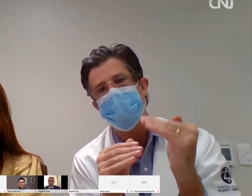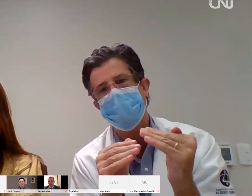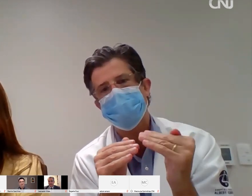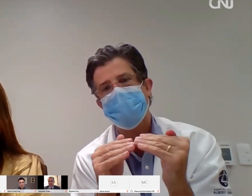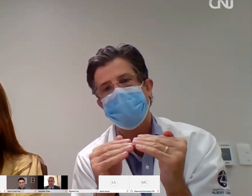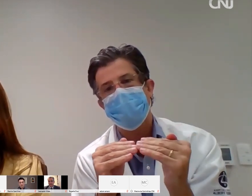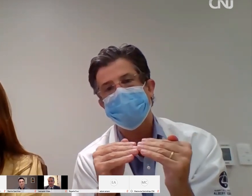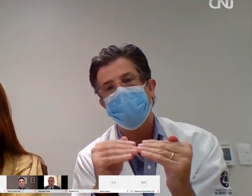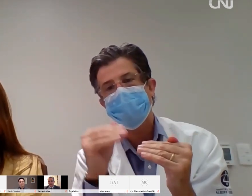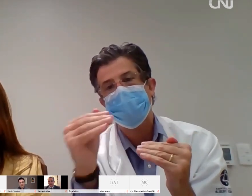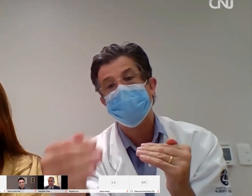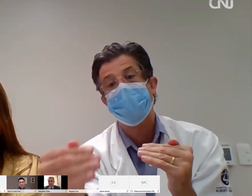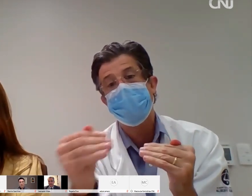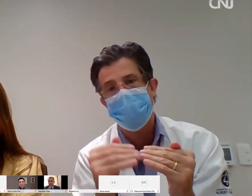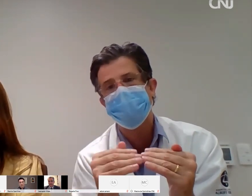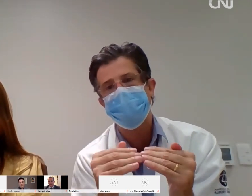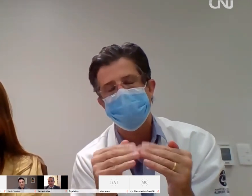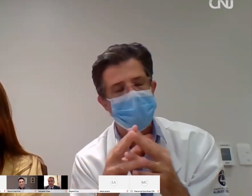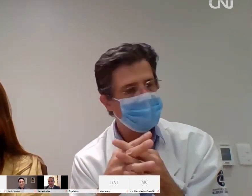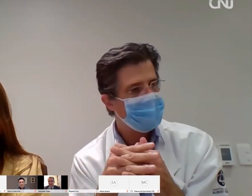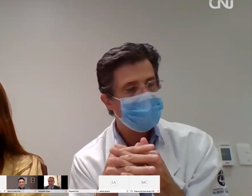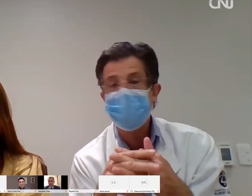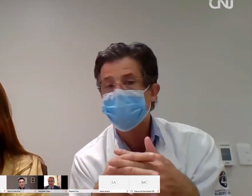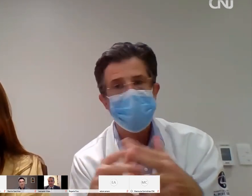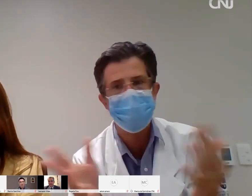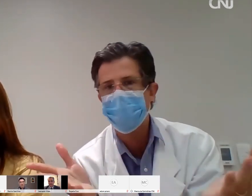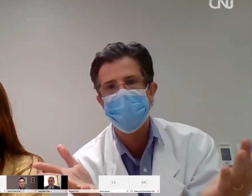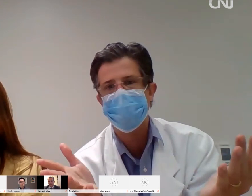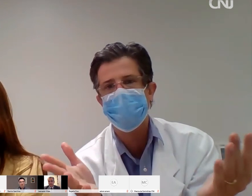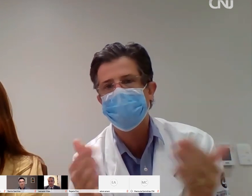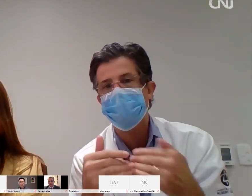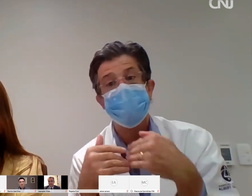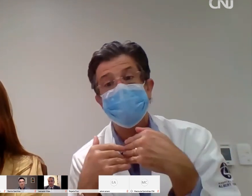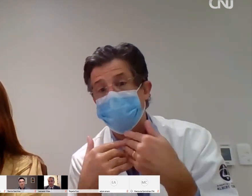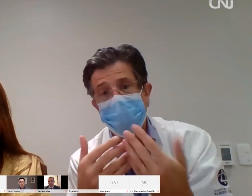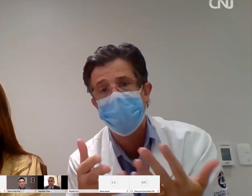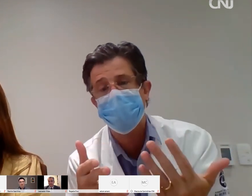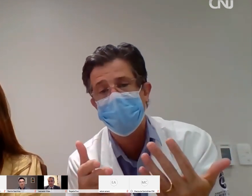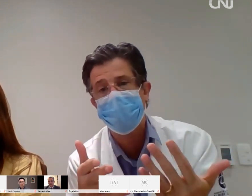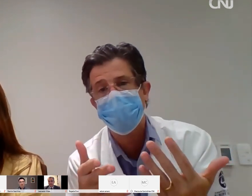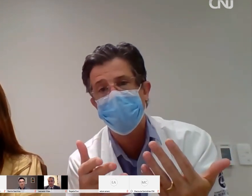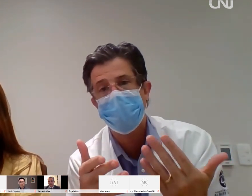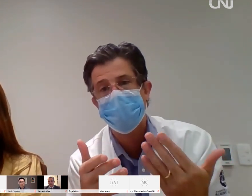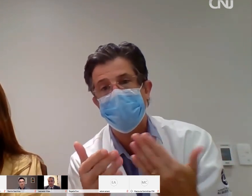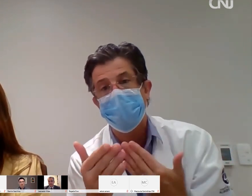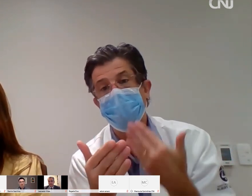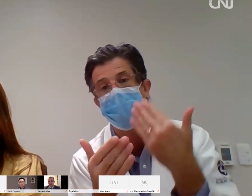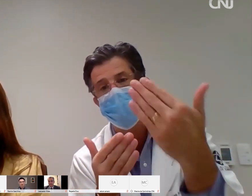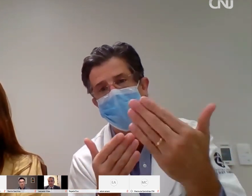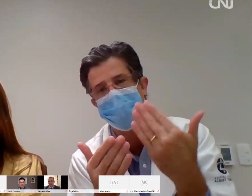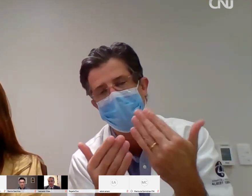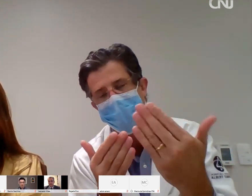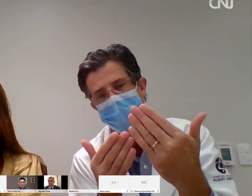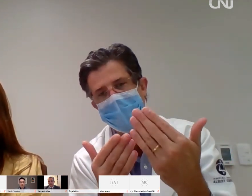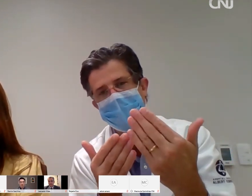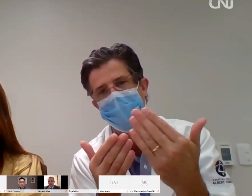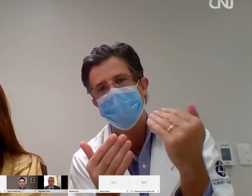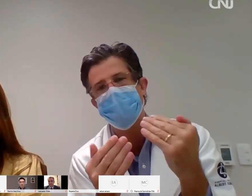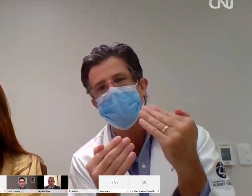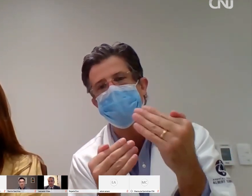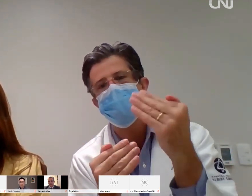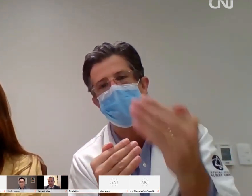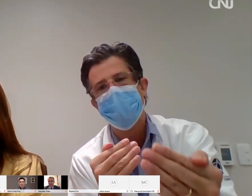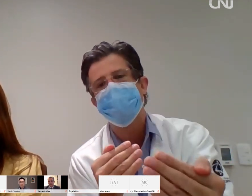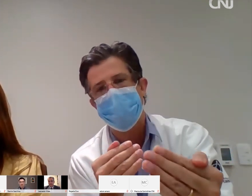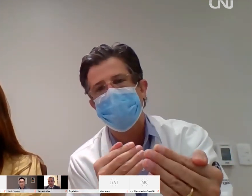mais segurança e fazer o acesso a quem precisa, que é sempre o nosso desejo, mas é sempre a nossa grande dificuldade, porque no meio do caminho